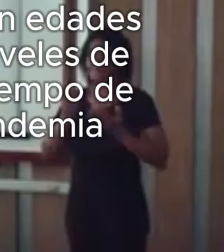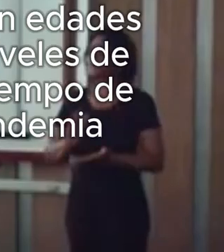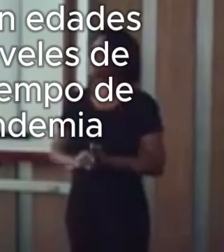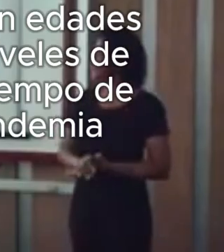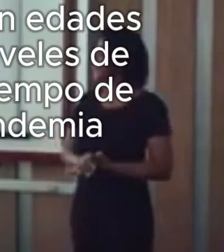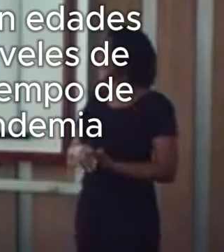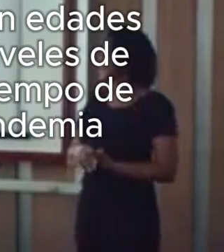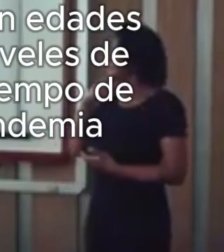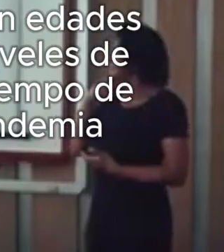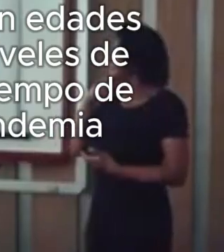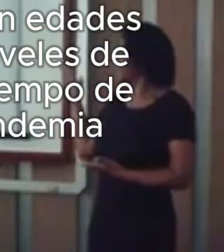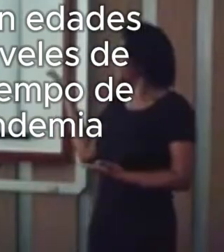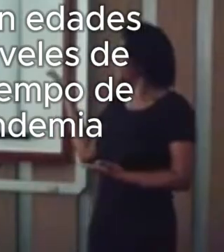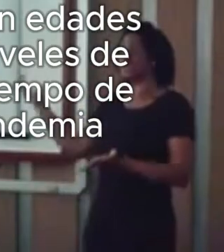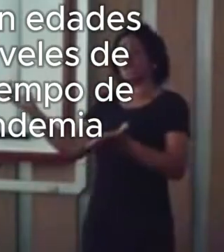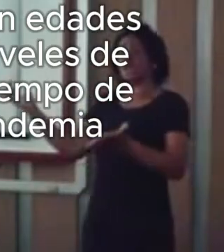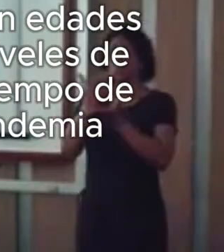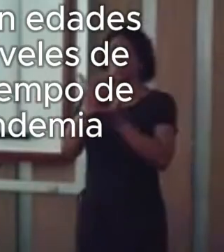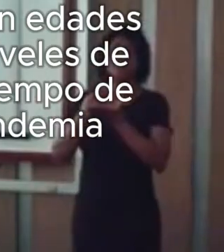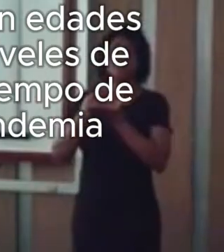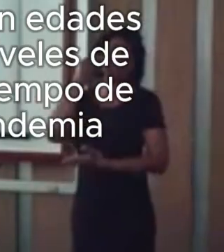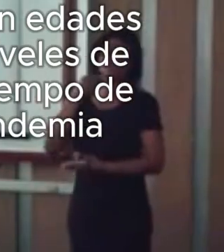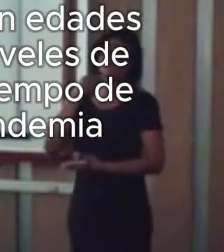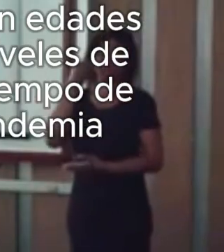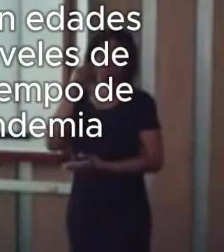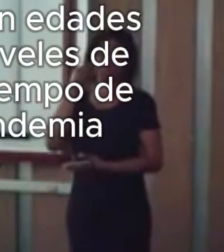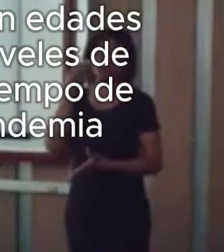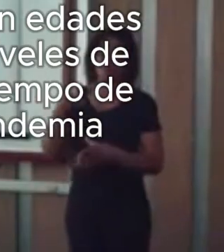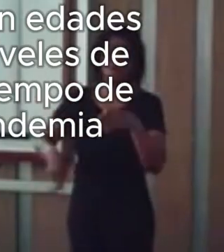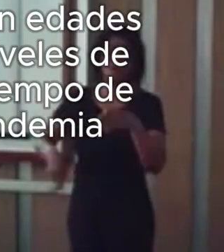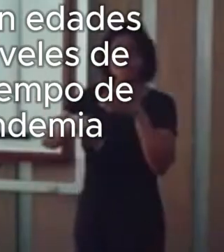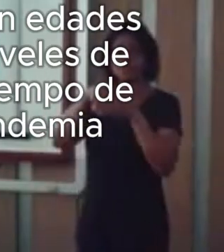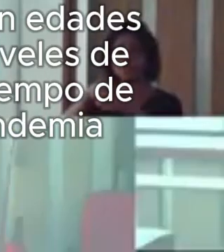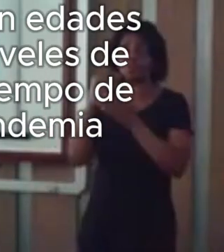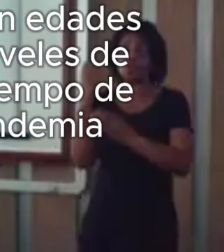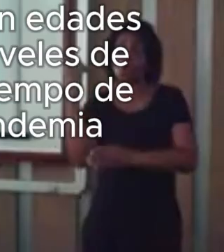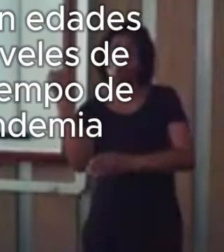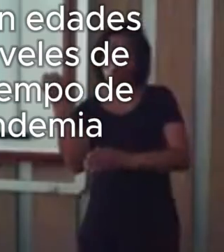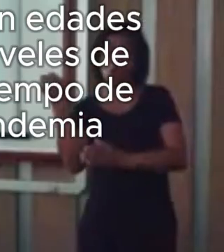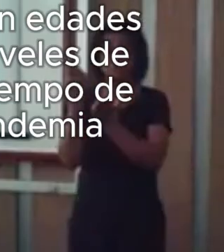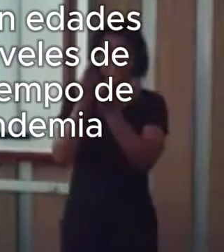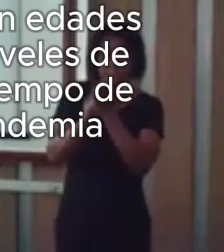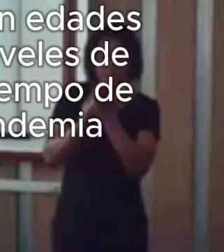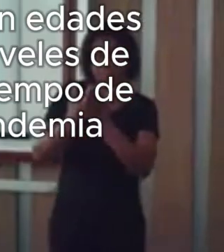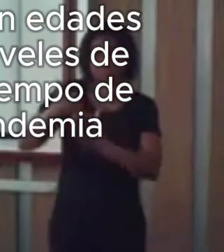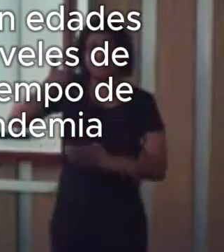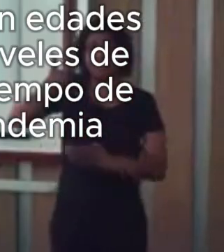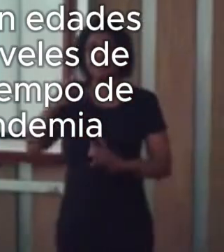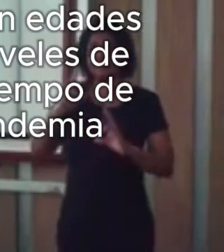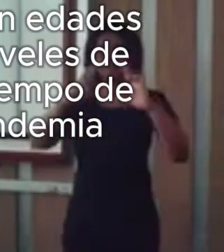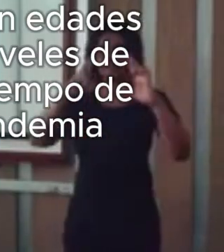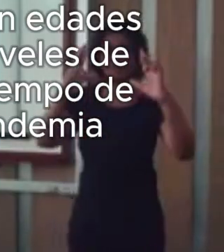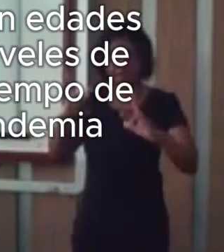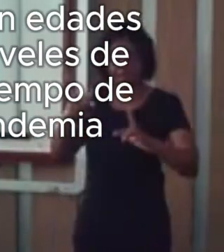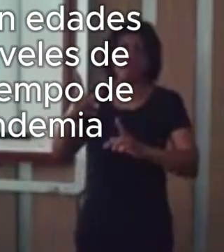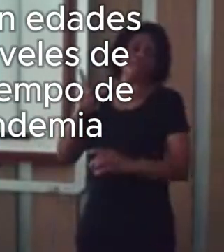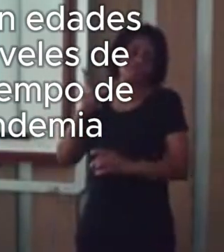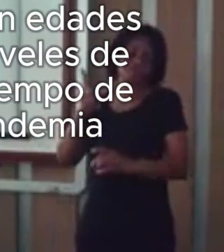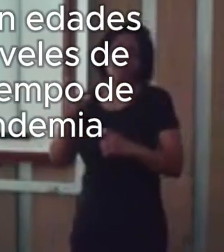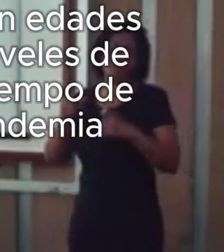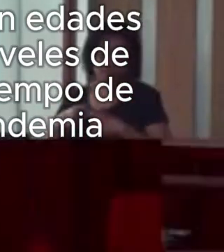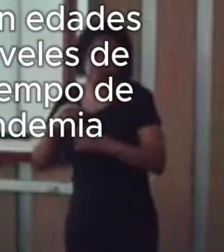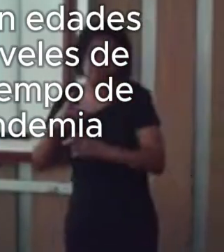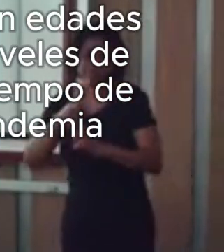E aí a gente fez um desenho experimental e nós incluímos 8 pacientes com idades diferentes, sexos diferentes,